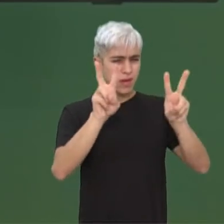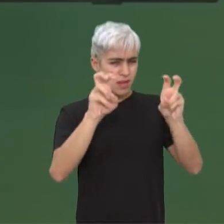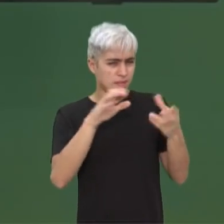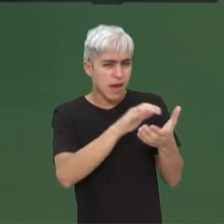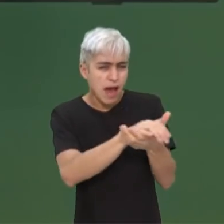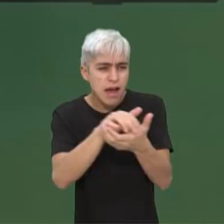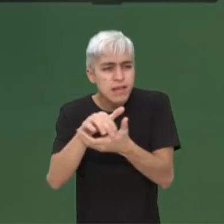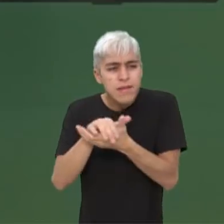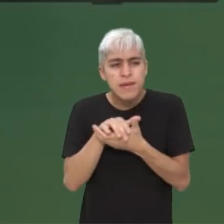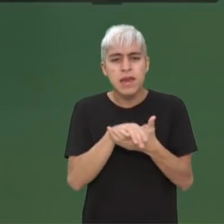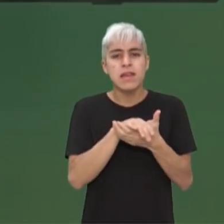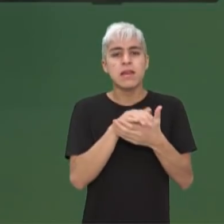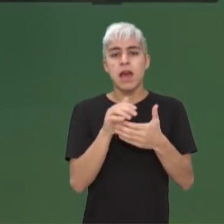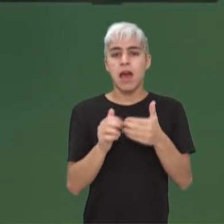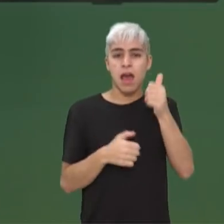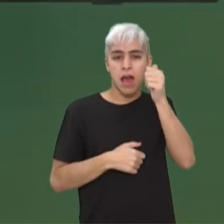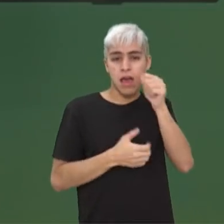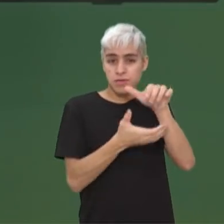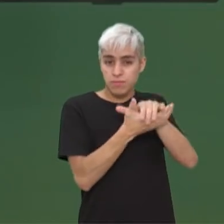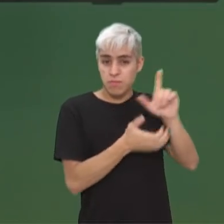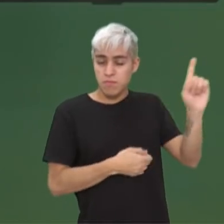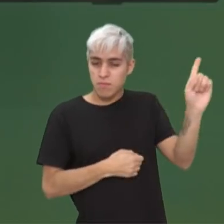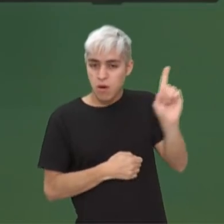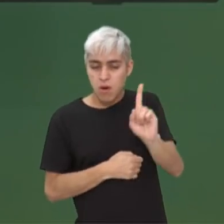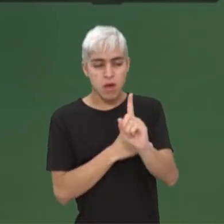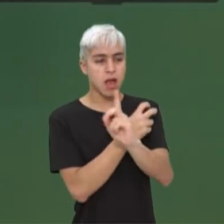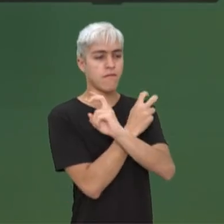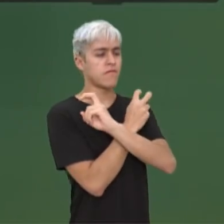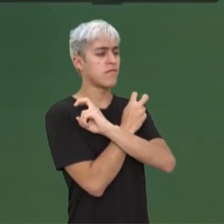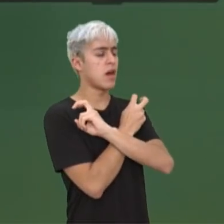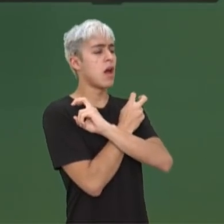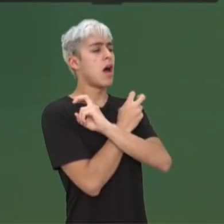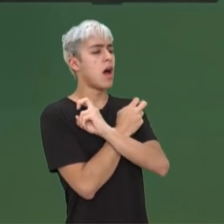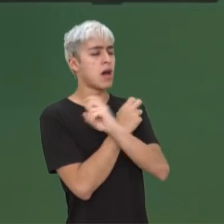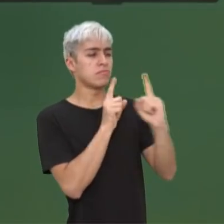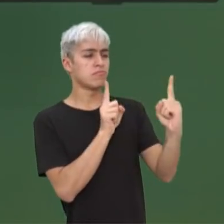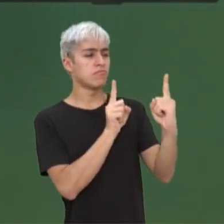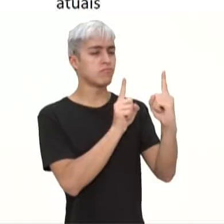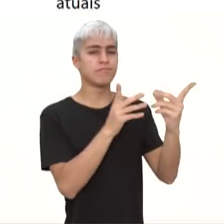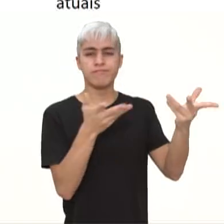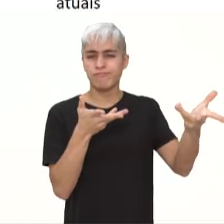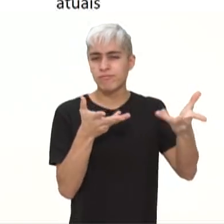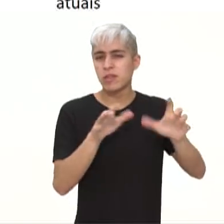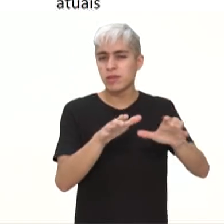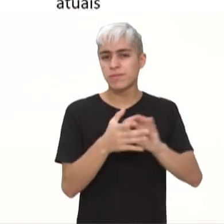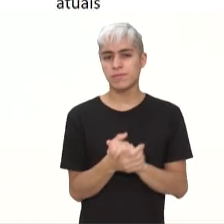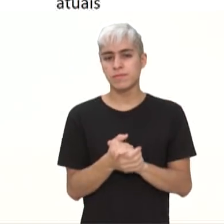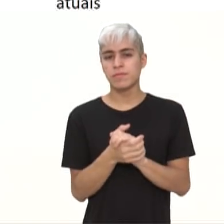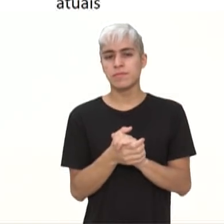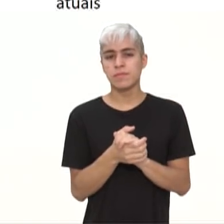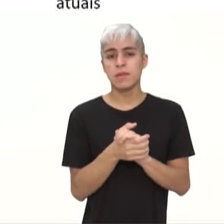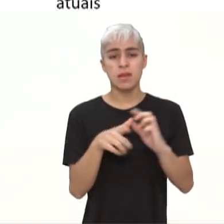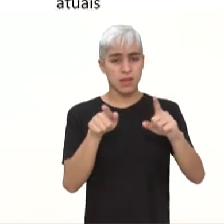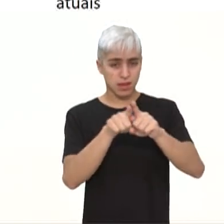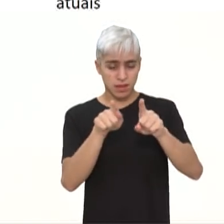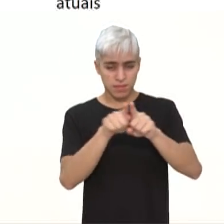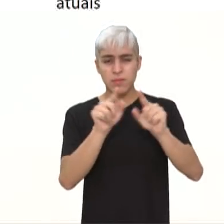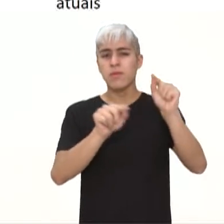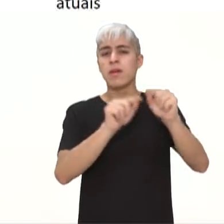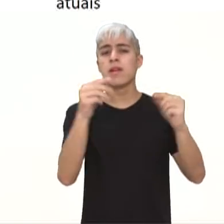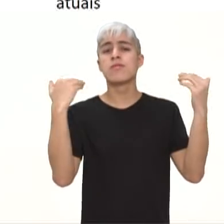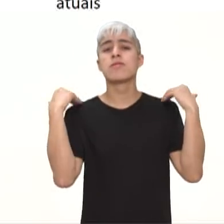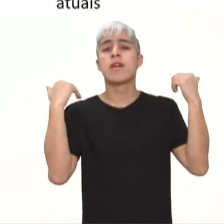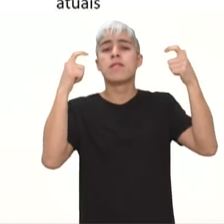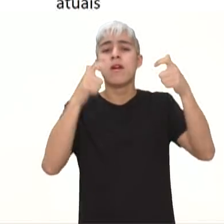onde apresentavam ali as esposas dos faraós e coisas desse tipo. Na sequência também falamos ali sobre a ginástica no período da Grécia,